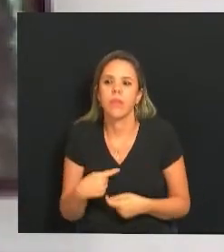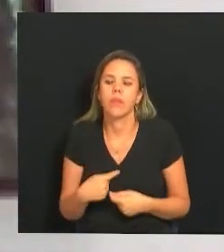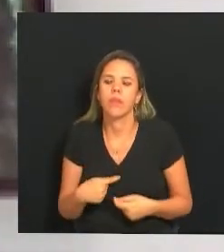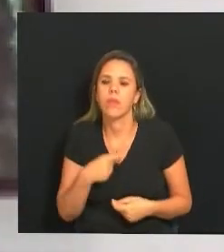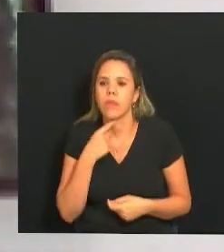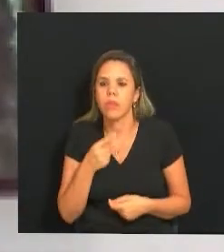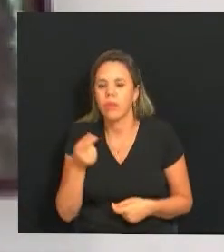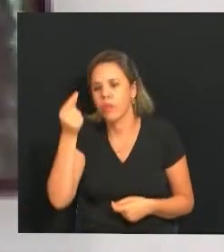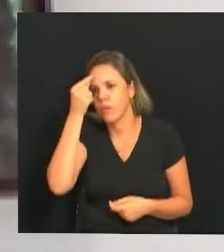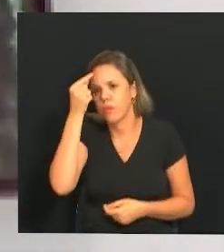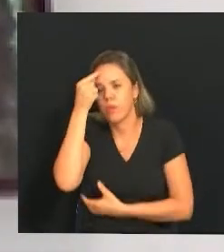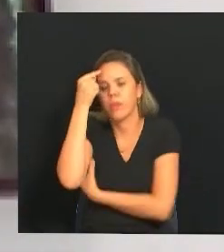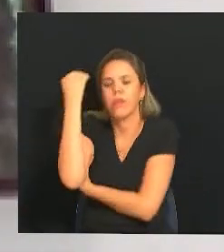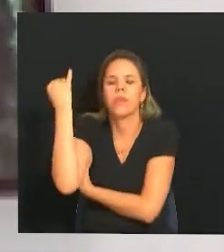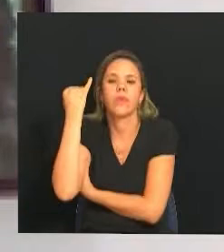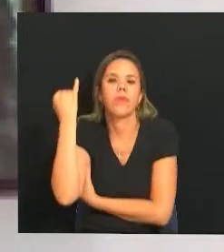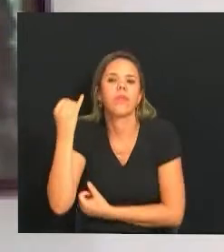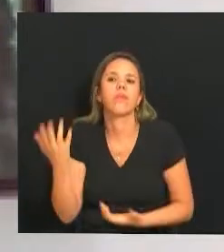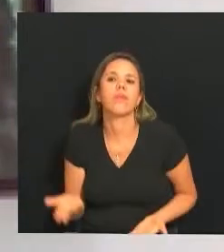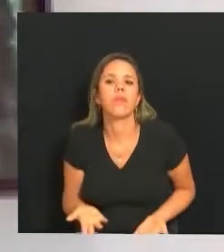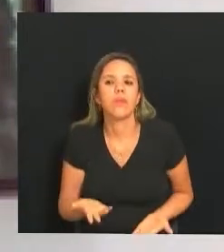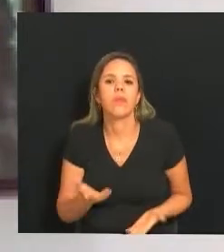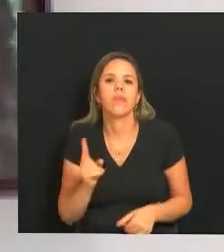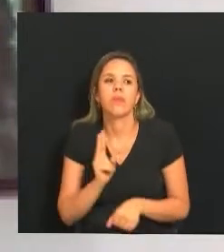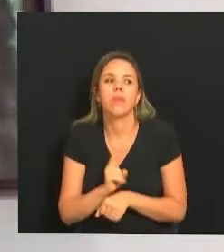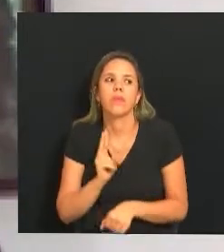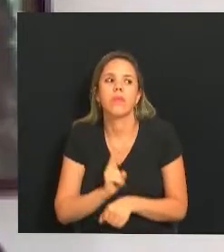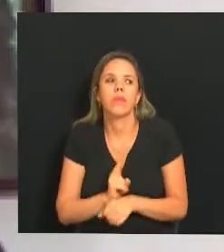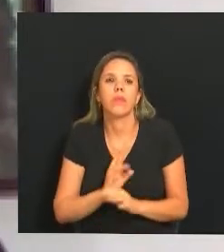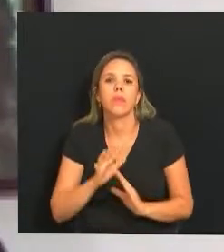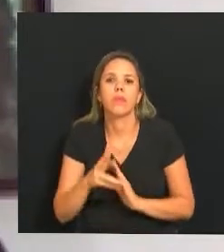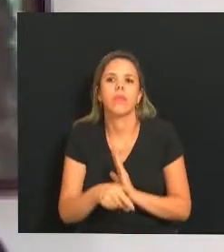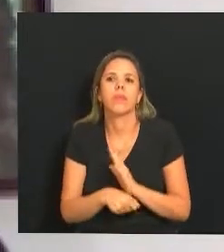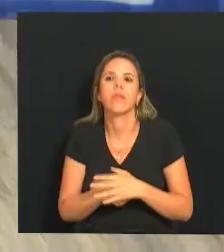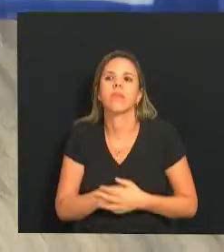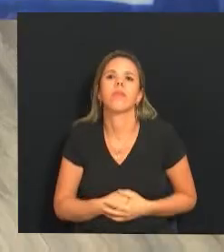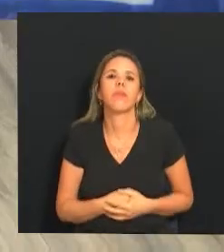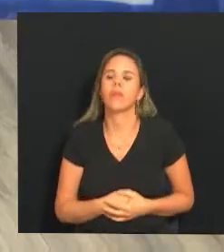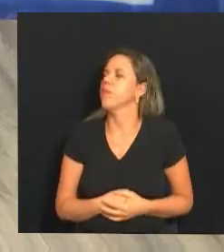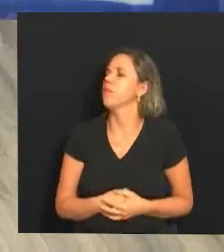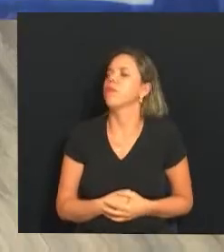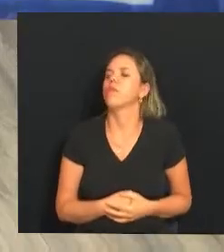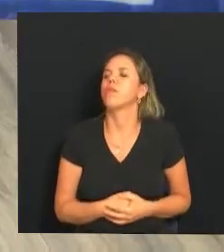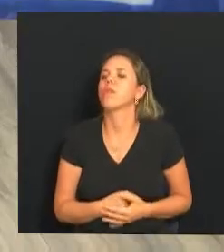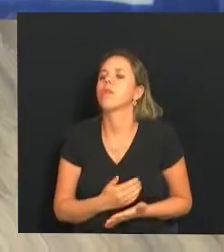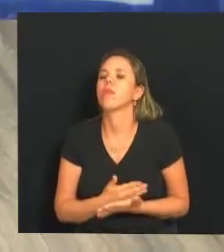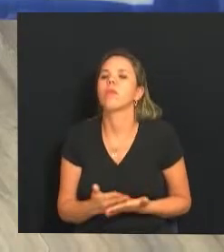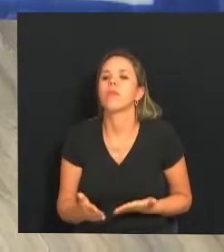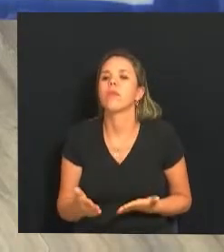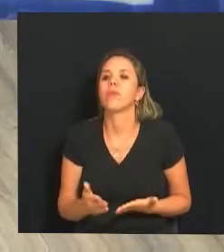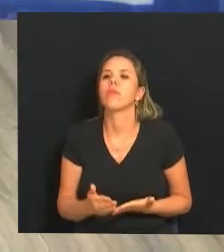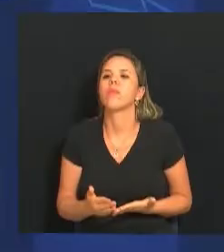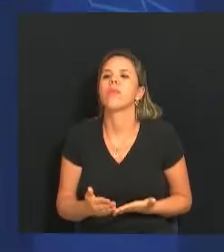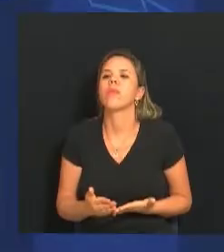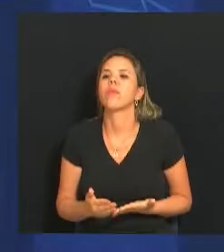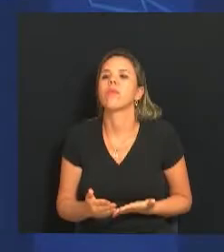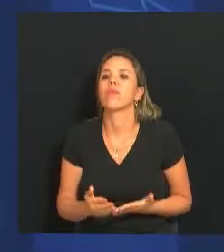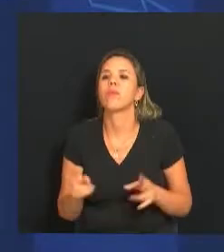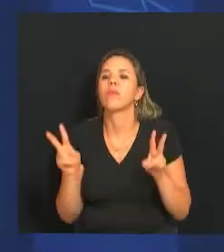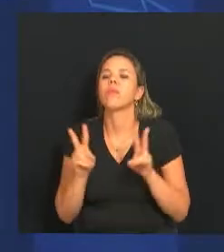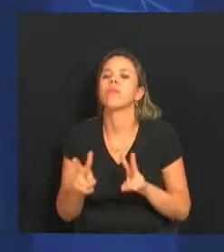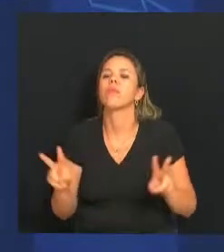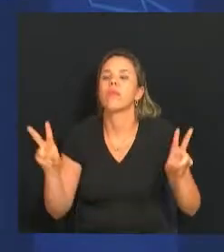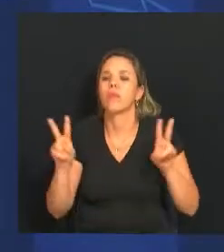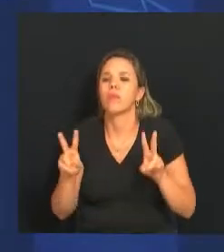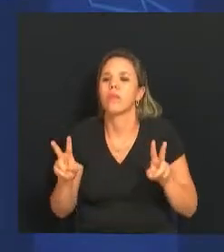essa consciência da importância da preservação do meio ambiente. Vamos começar agora a deixar mais visual, né,